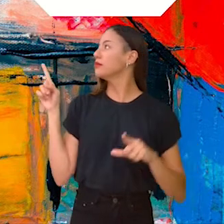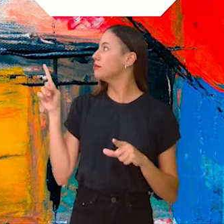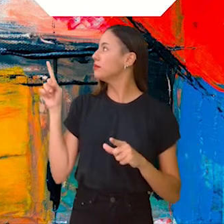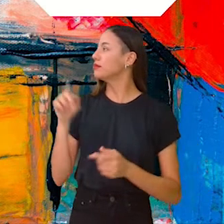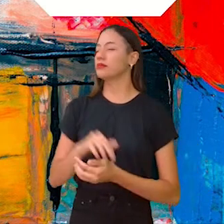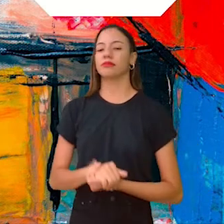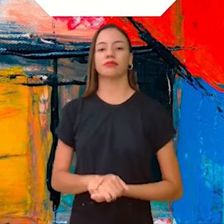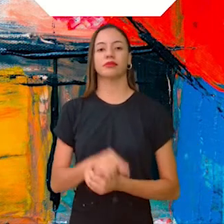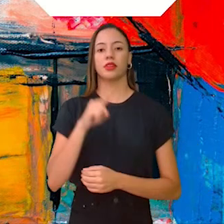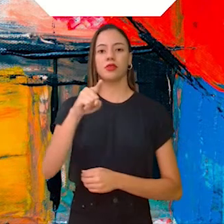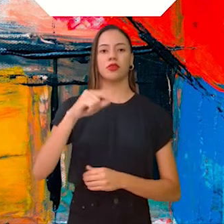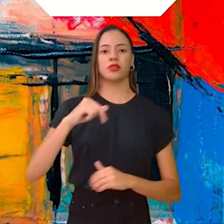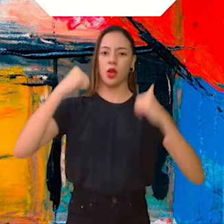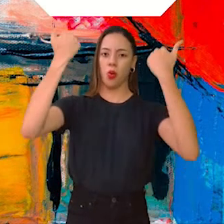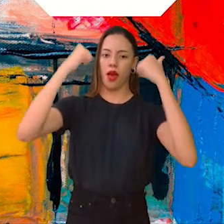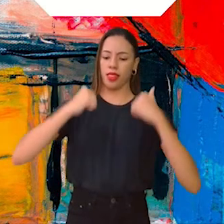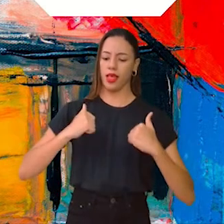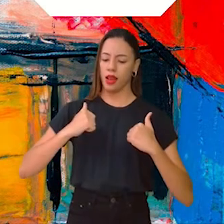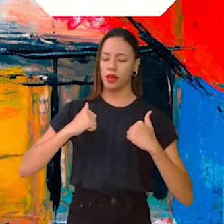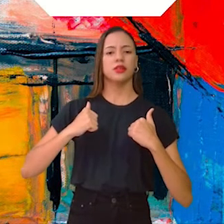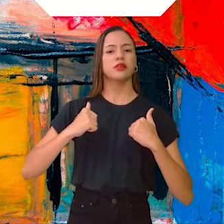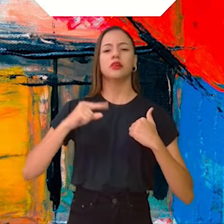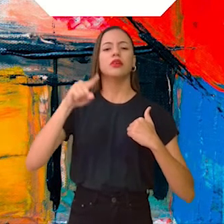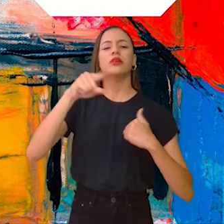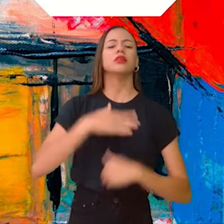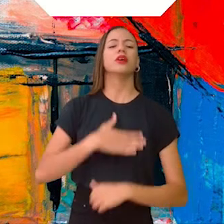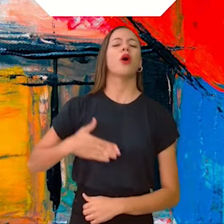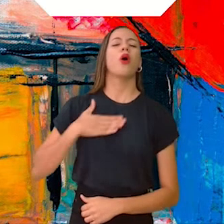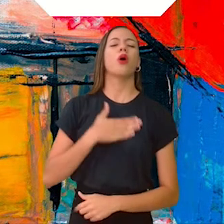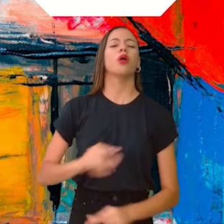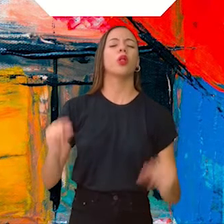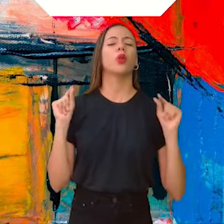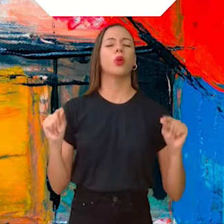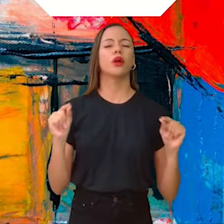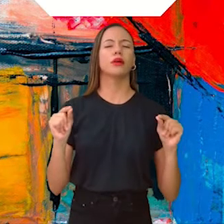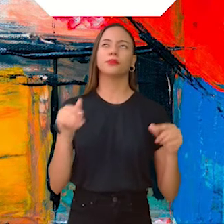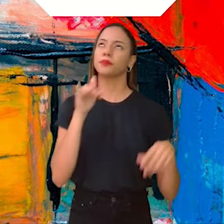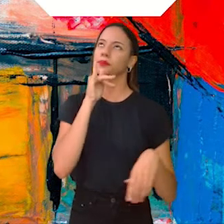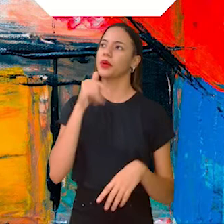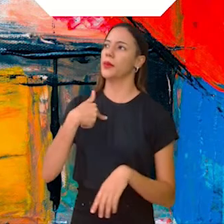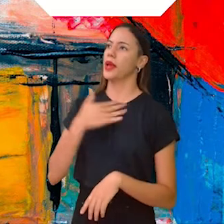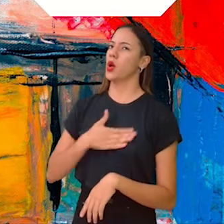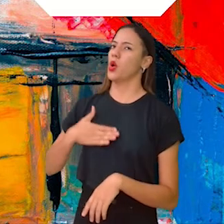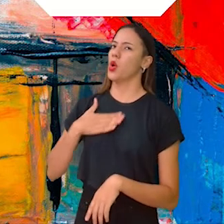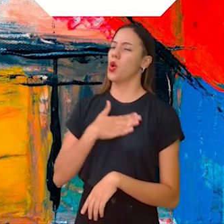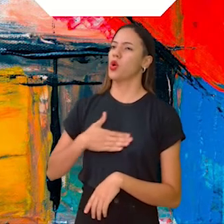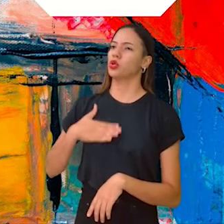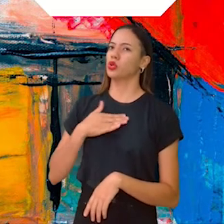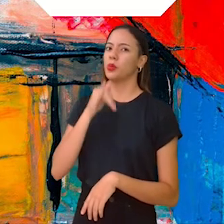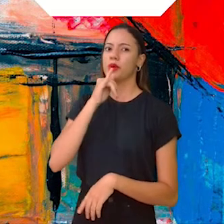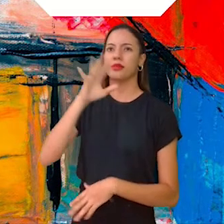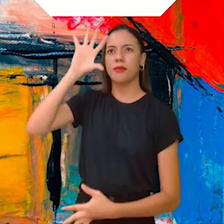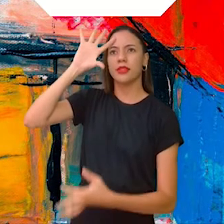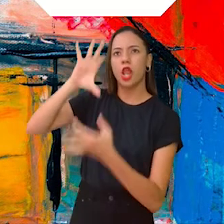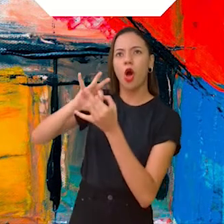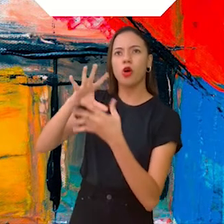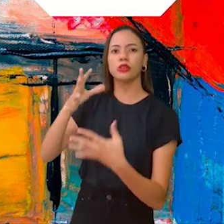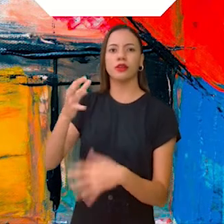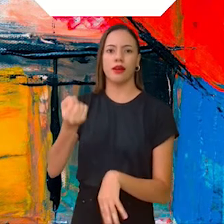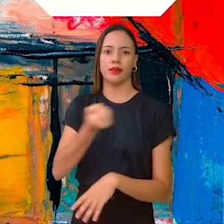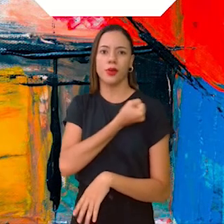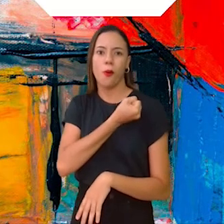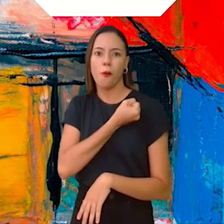lá. Faça uma análise individual do que você gosta. Então, eu sempre gostei muito de raciocínio lógico, de números e